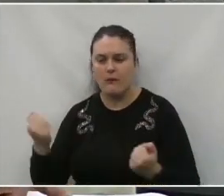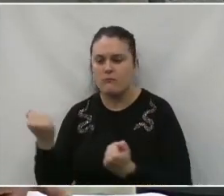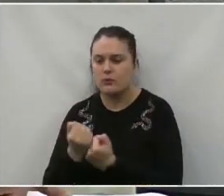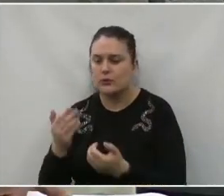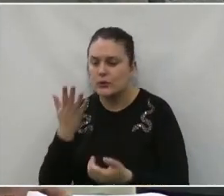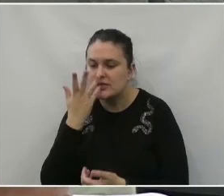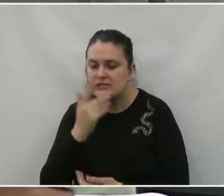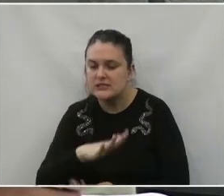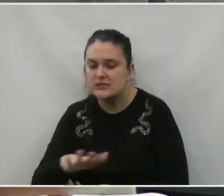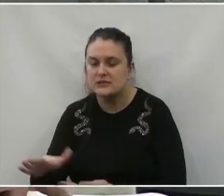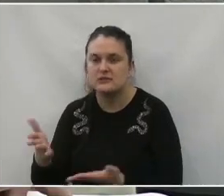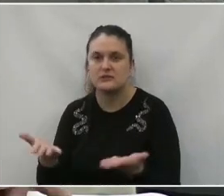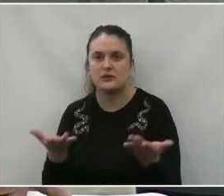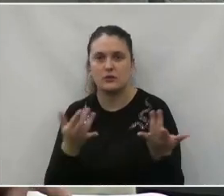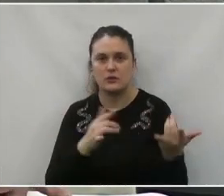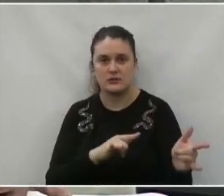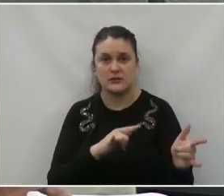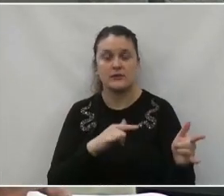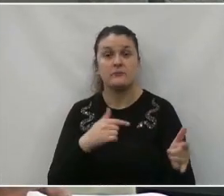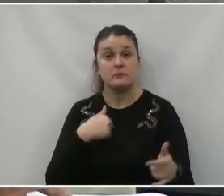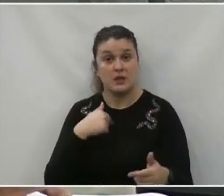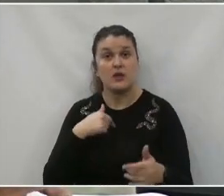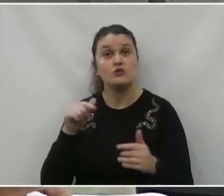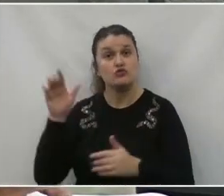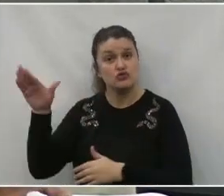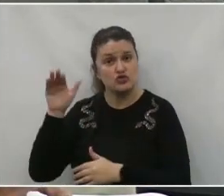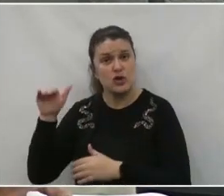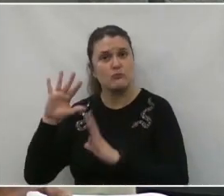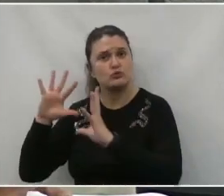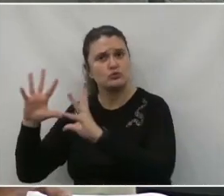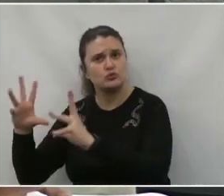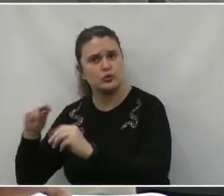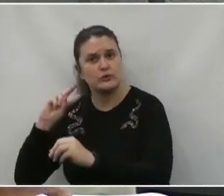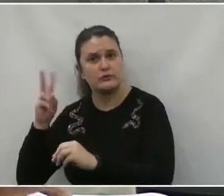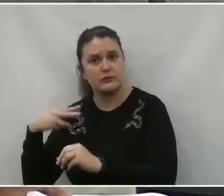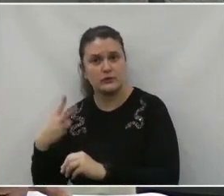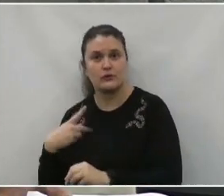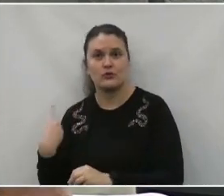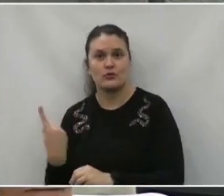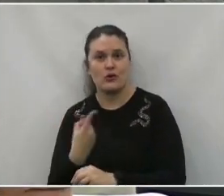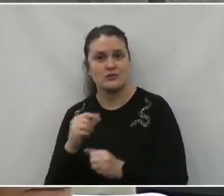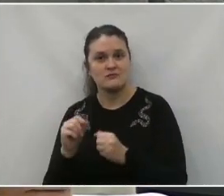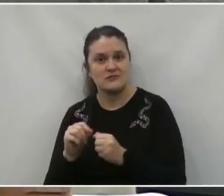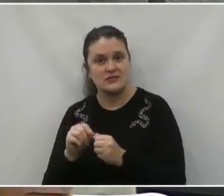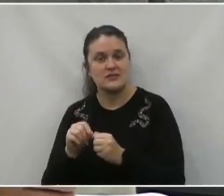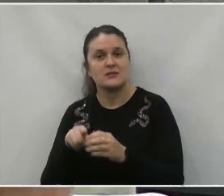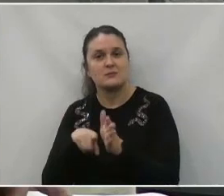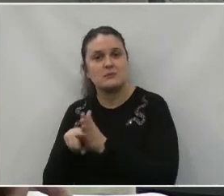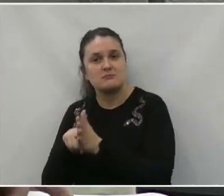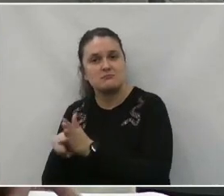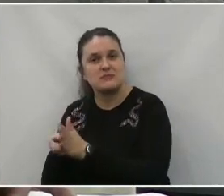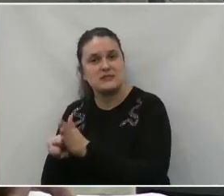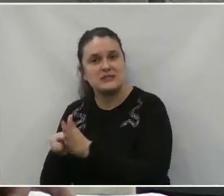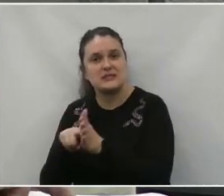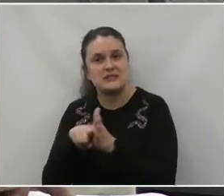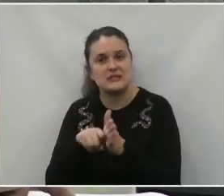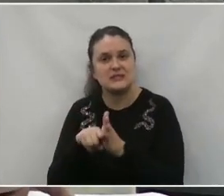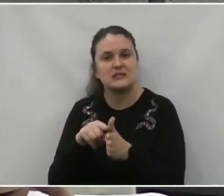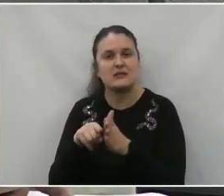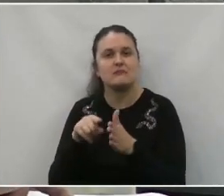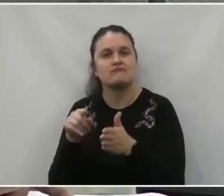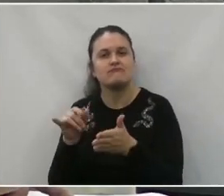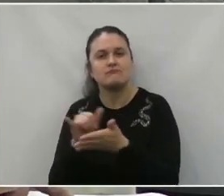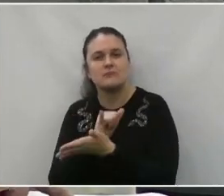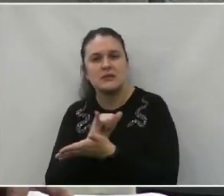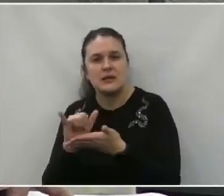nossos adolescentes. Eu conclamo os senhores vereadores para que nós possamos fazer uma pesquisa nos dados